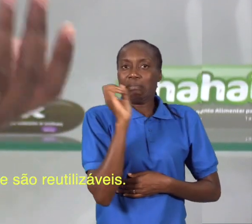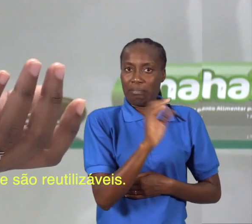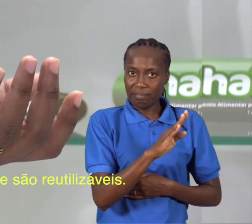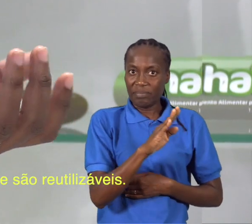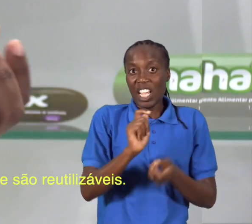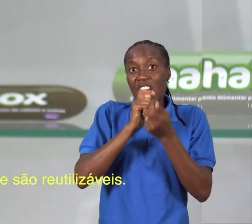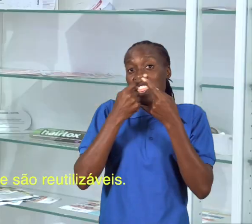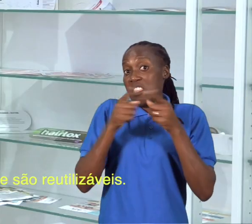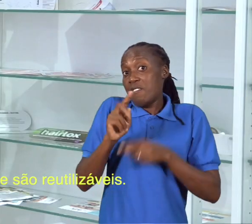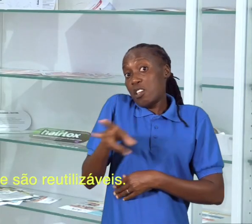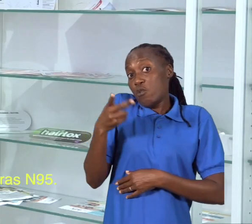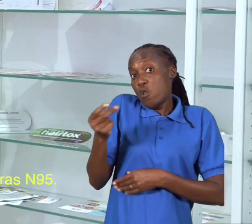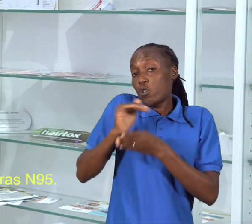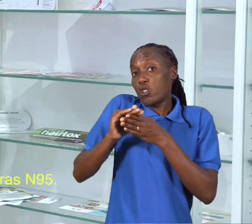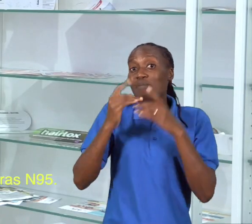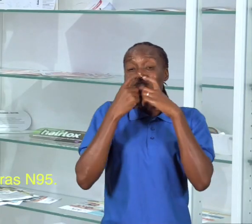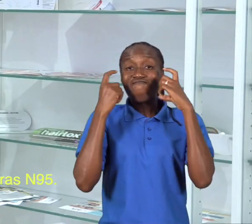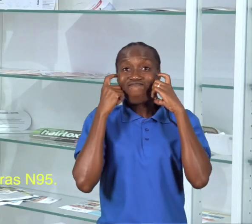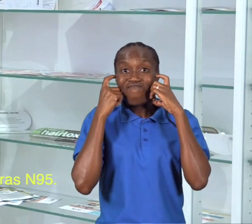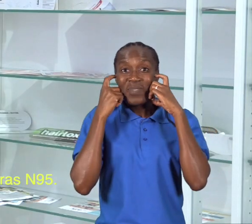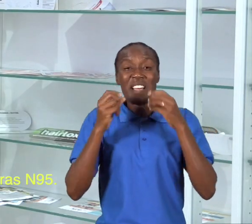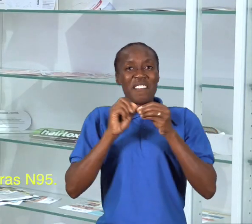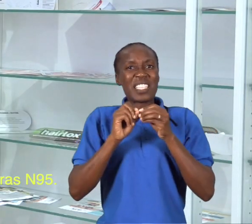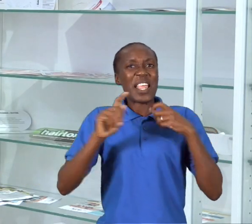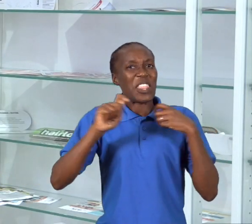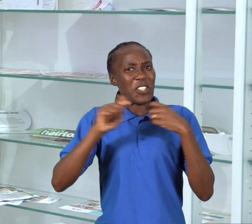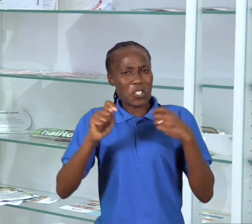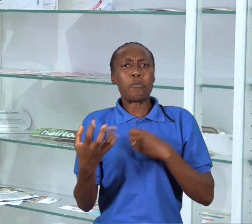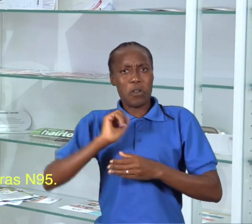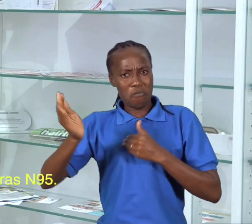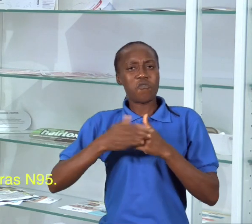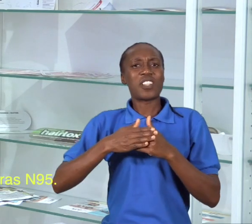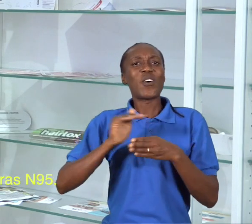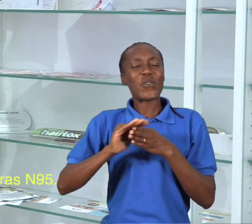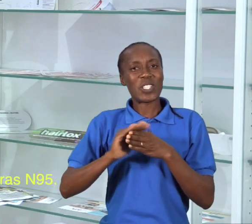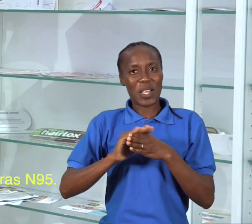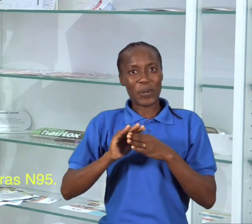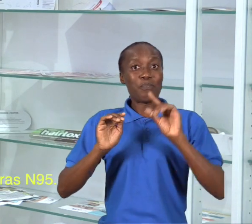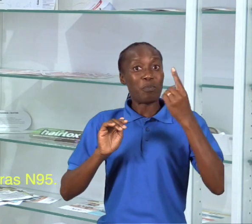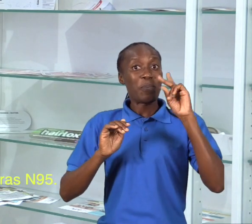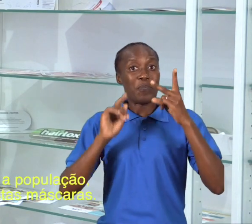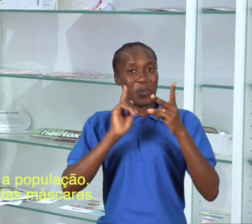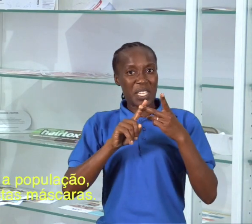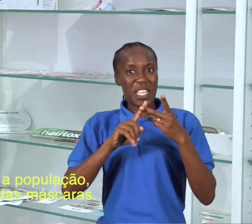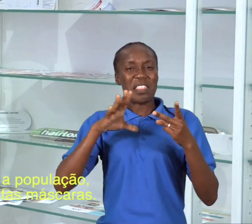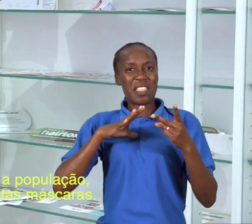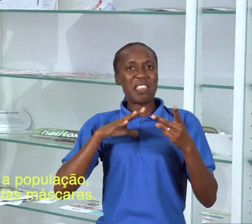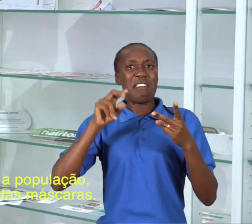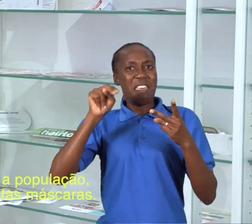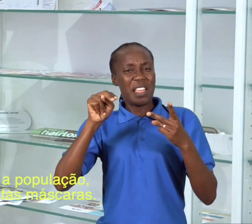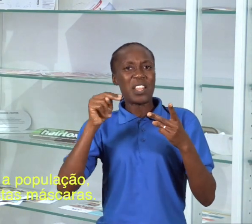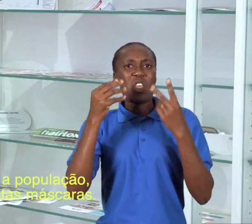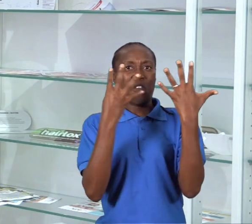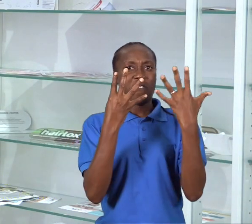que são reutilizáveis. Pois. E depois temos as máscaras N95. Gostava igualmente dizer